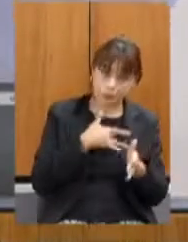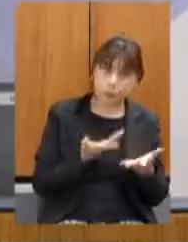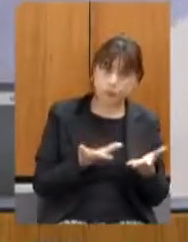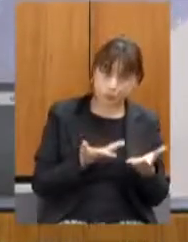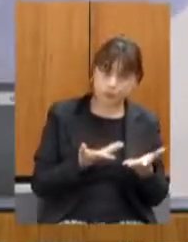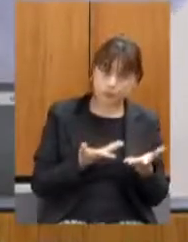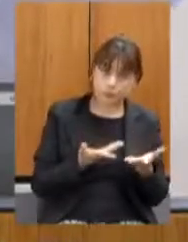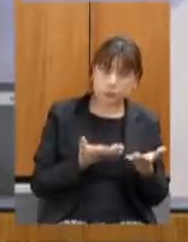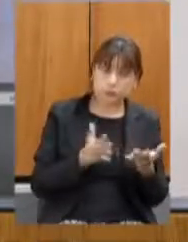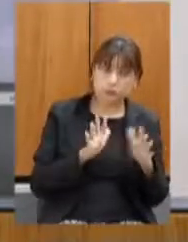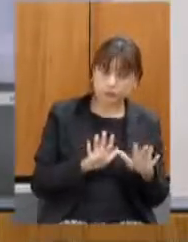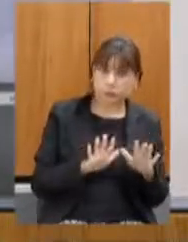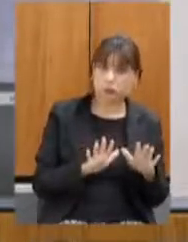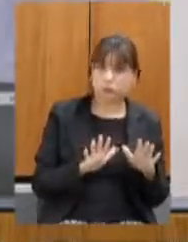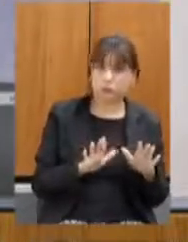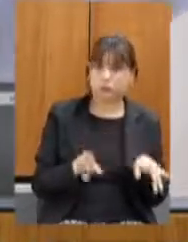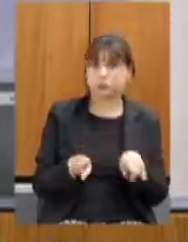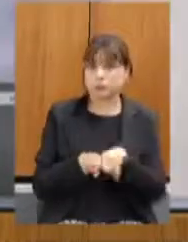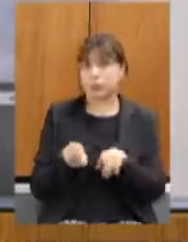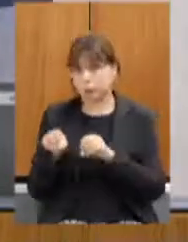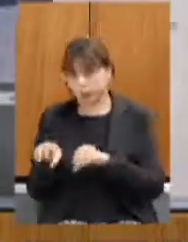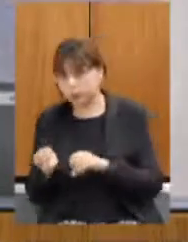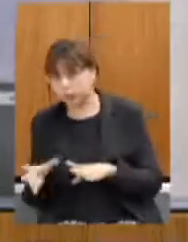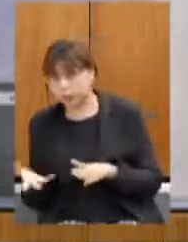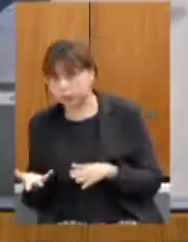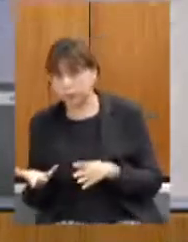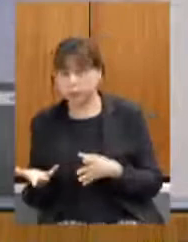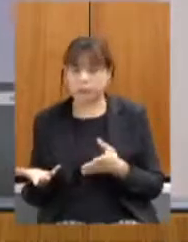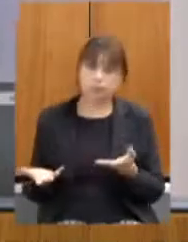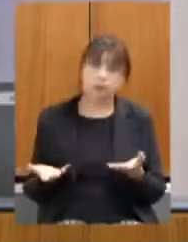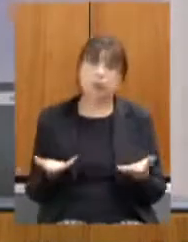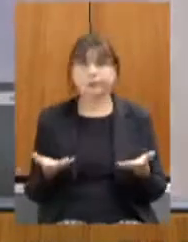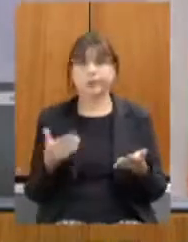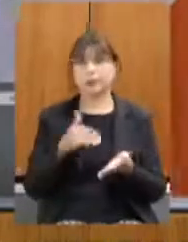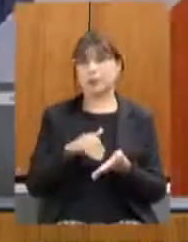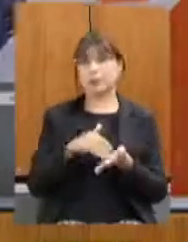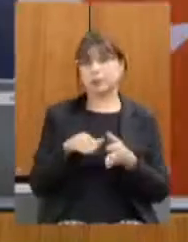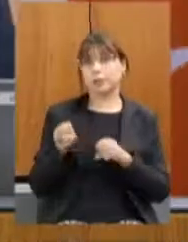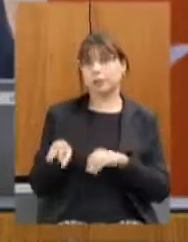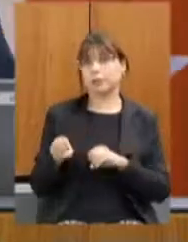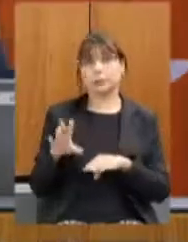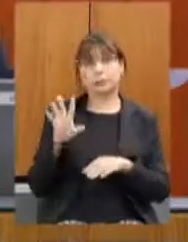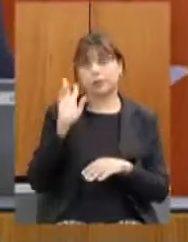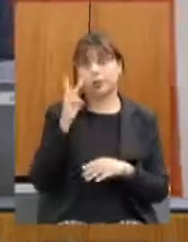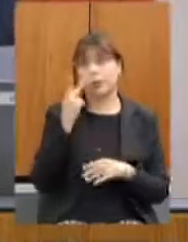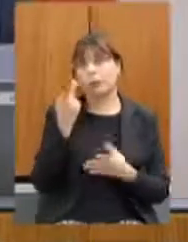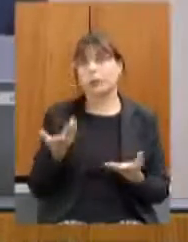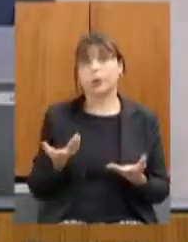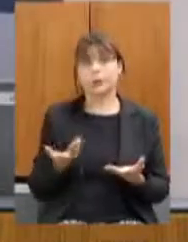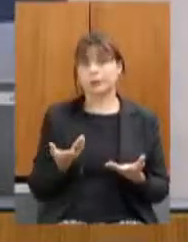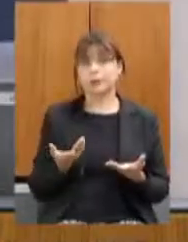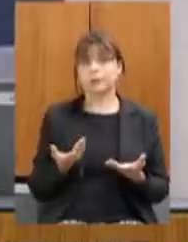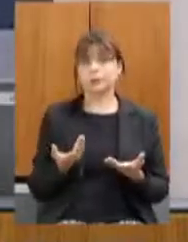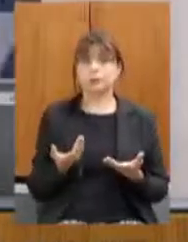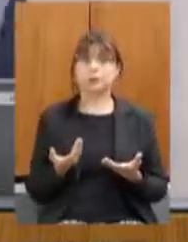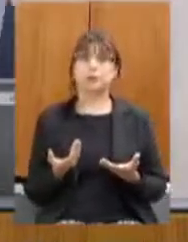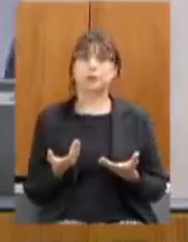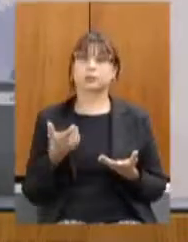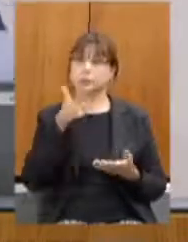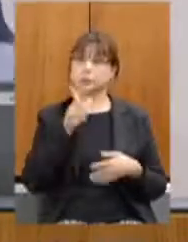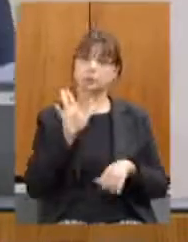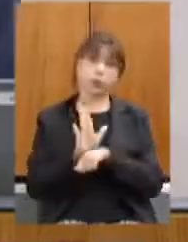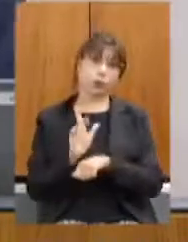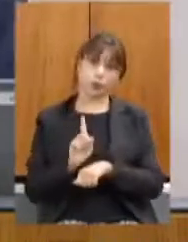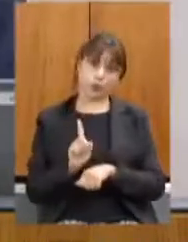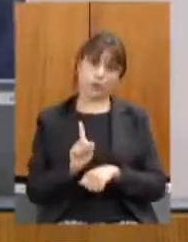e a secretaria de educação ela não vamos assim não reconhece e não tem a espetinhos para poder